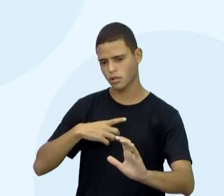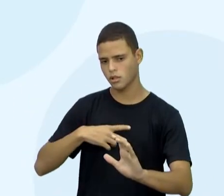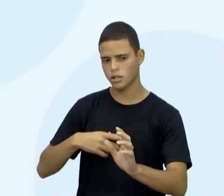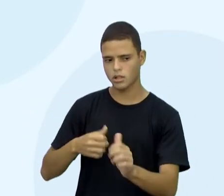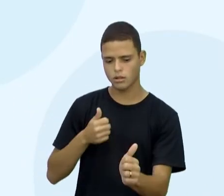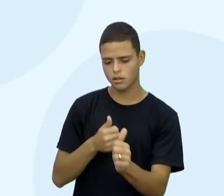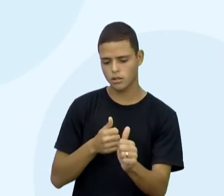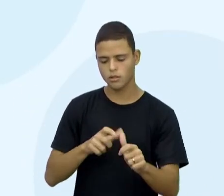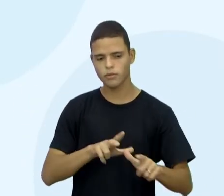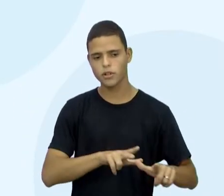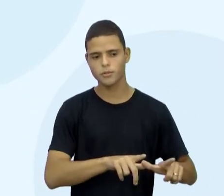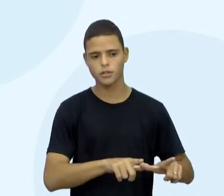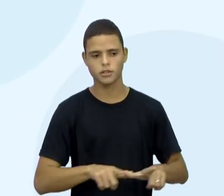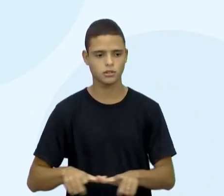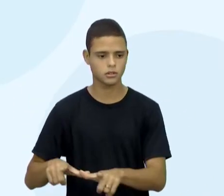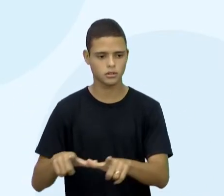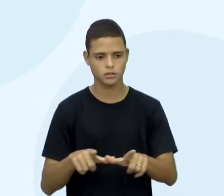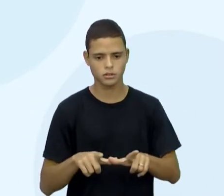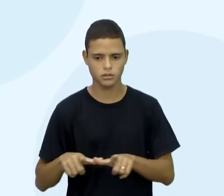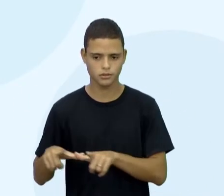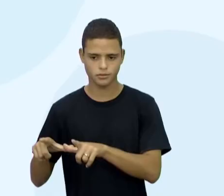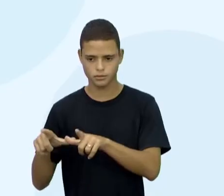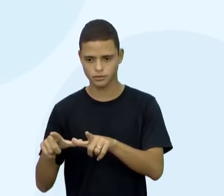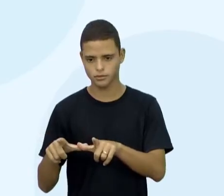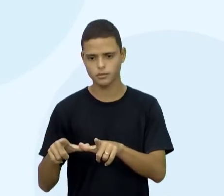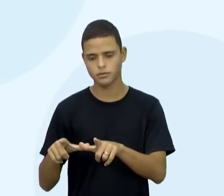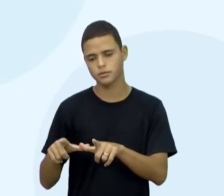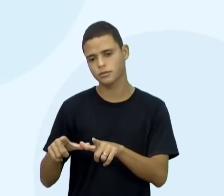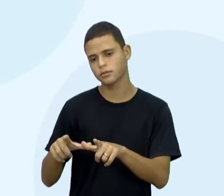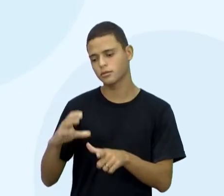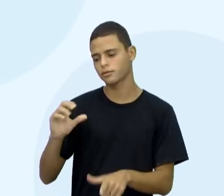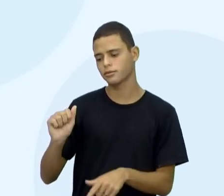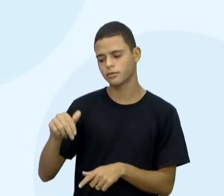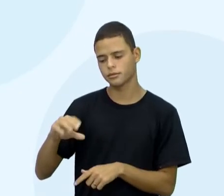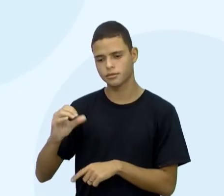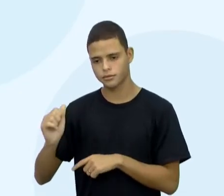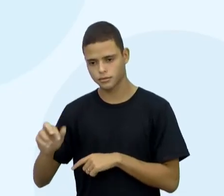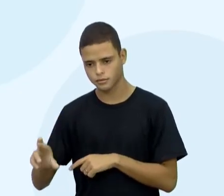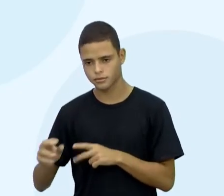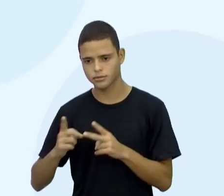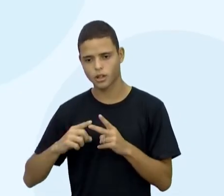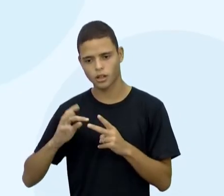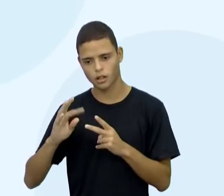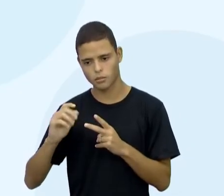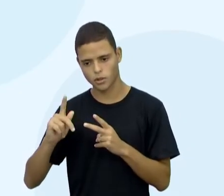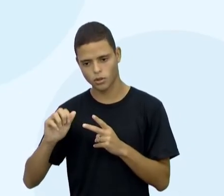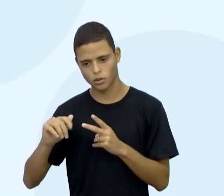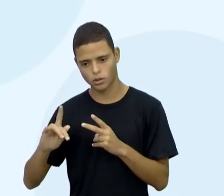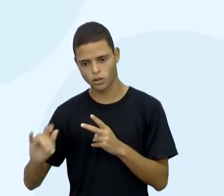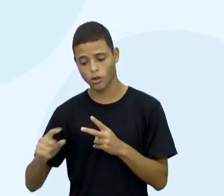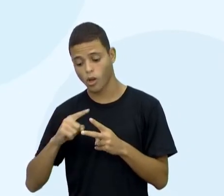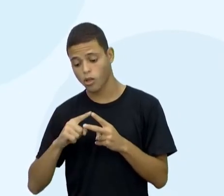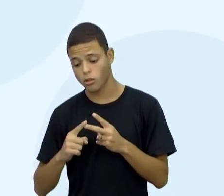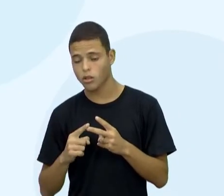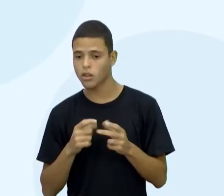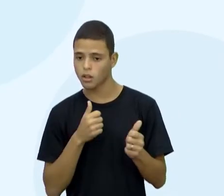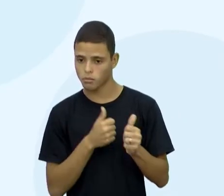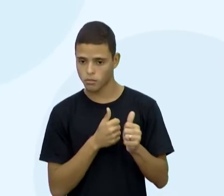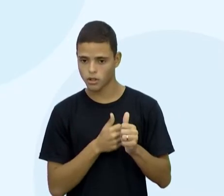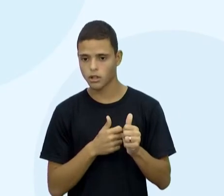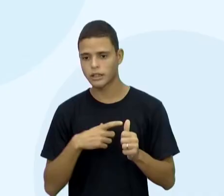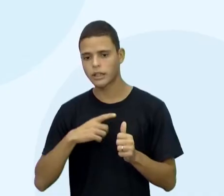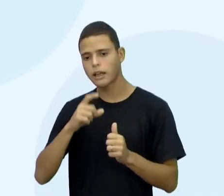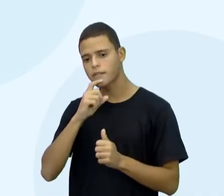trópicos, né, o trópico de Capricórnio e o trópico de Câncer. Então nós temos aí as zonas polares mais frias,